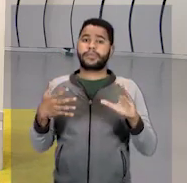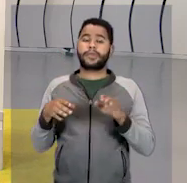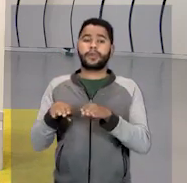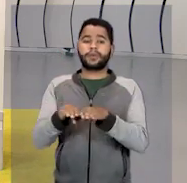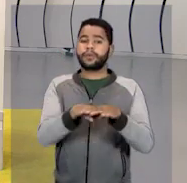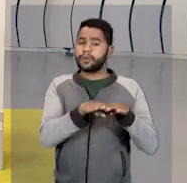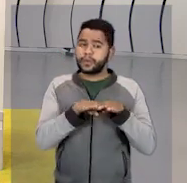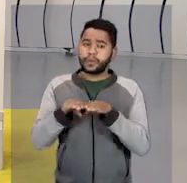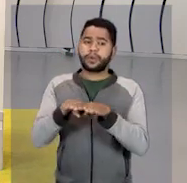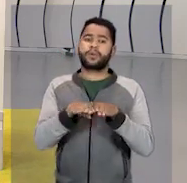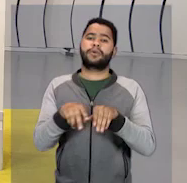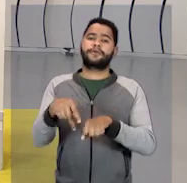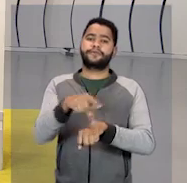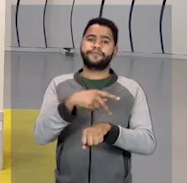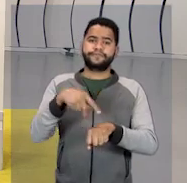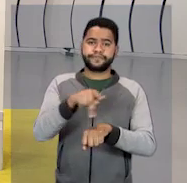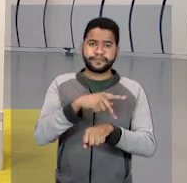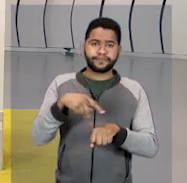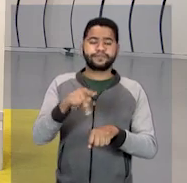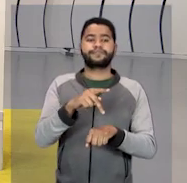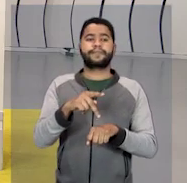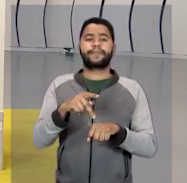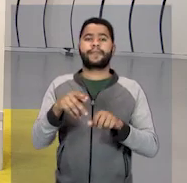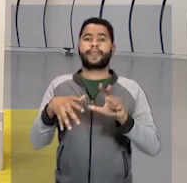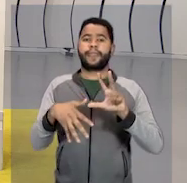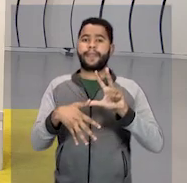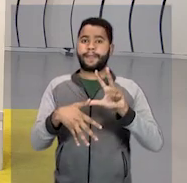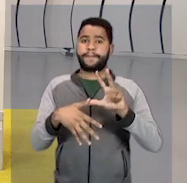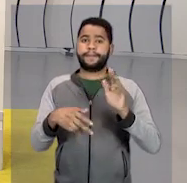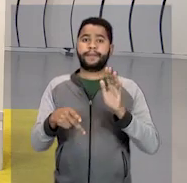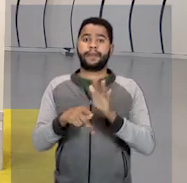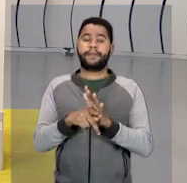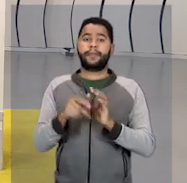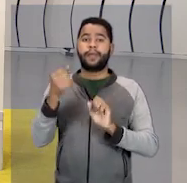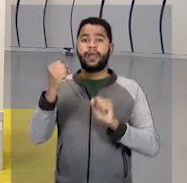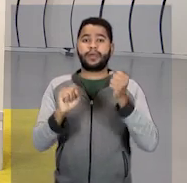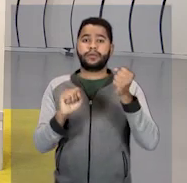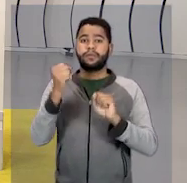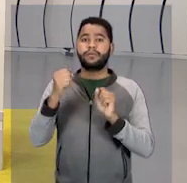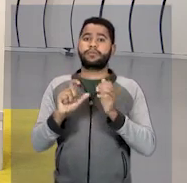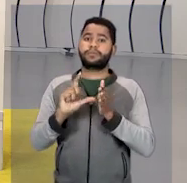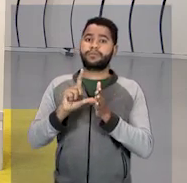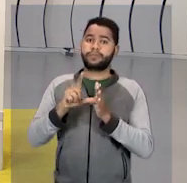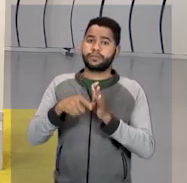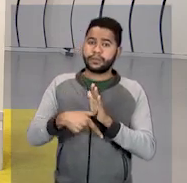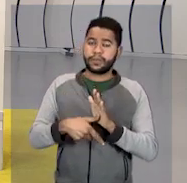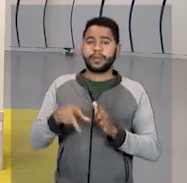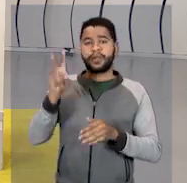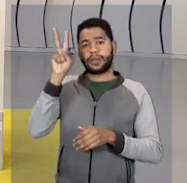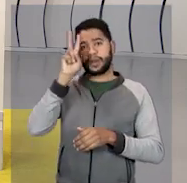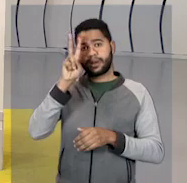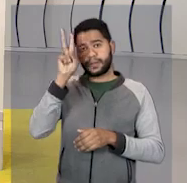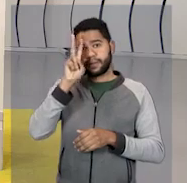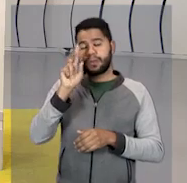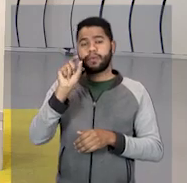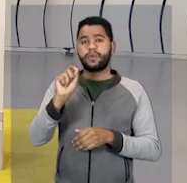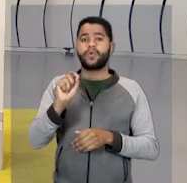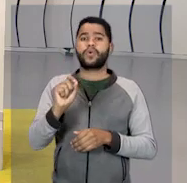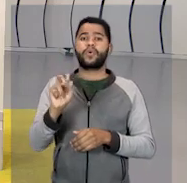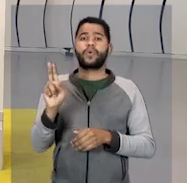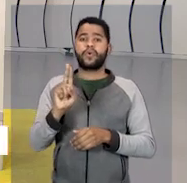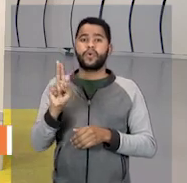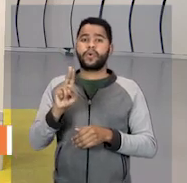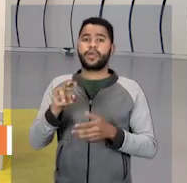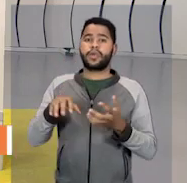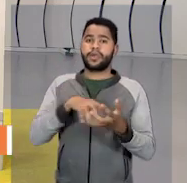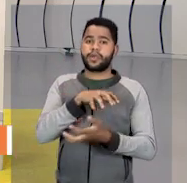comum a esses países da América Latina, que é a industrialização tardia, novamente reforçando, relembrando a chamada